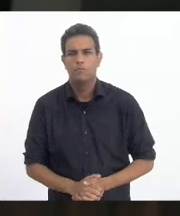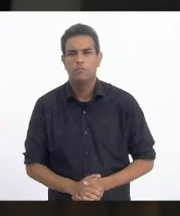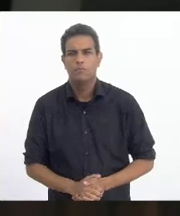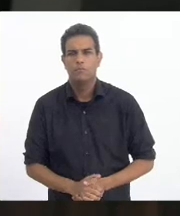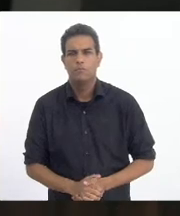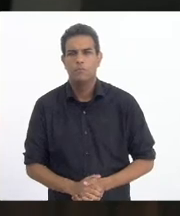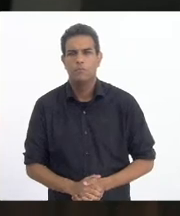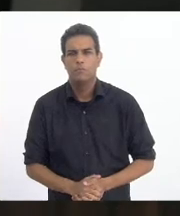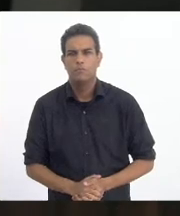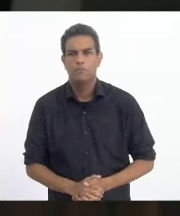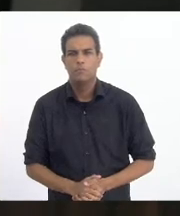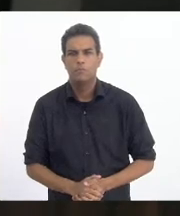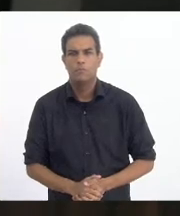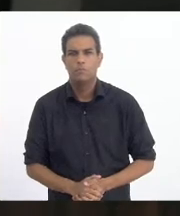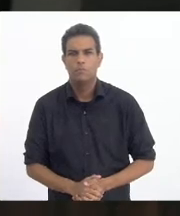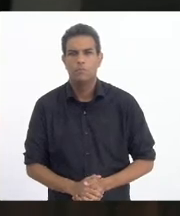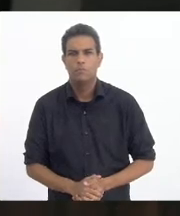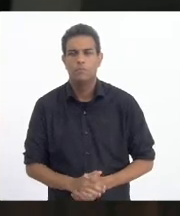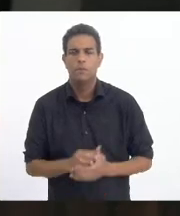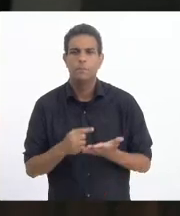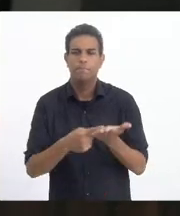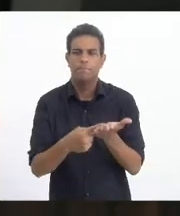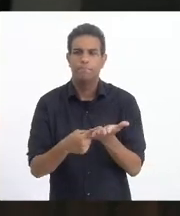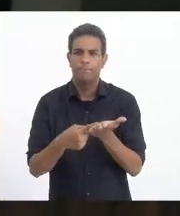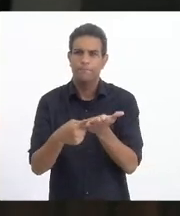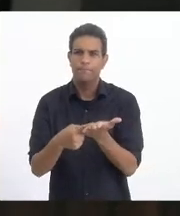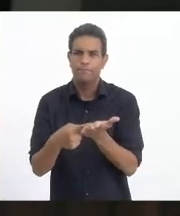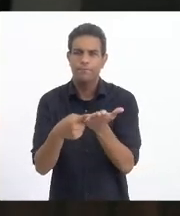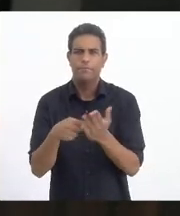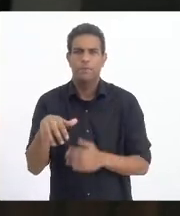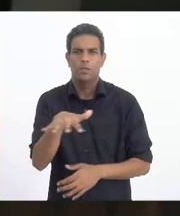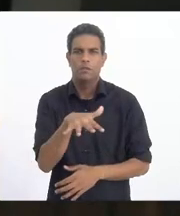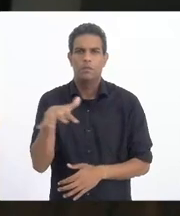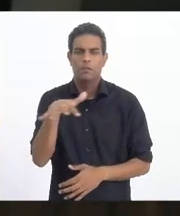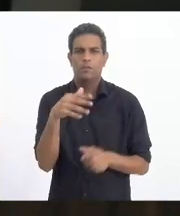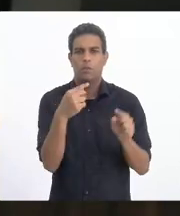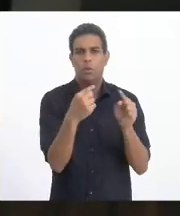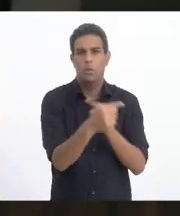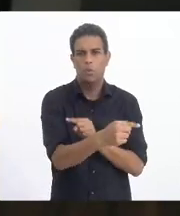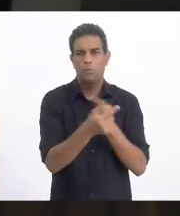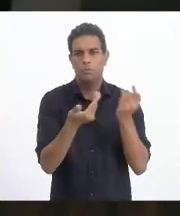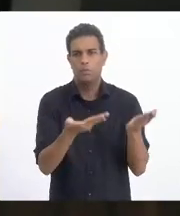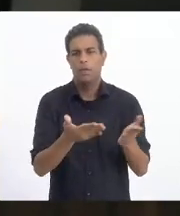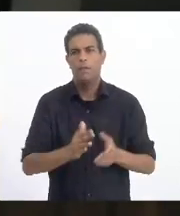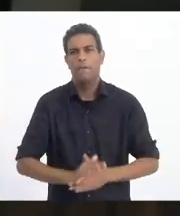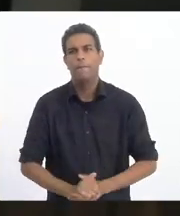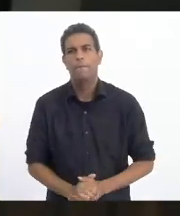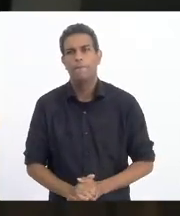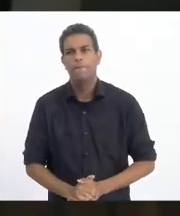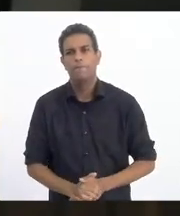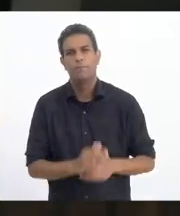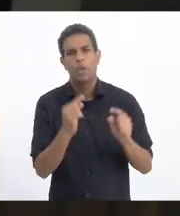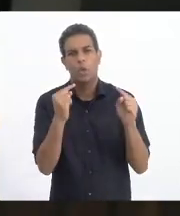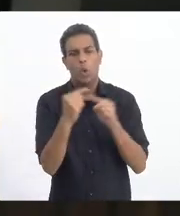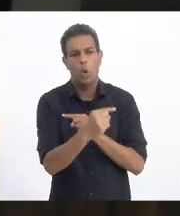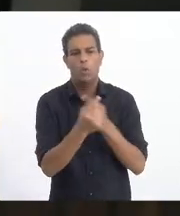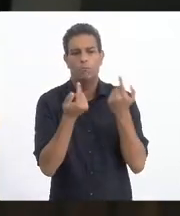Então, é isso que nós vamos fazer. Como deputado, eu sou contra. Sou contra